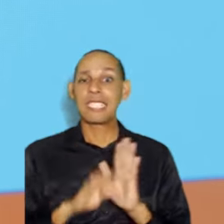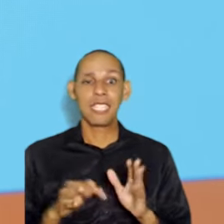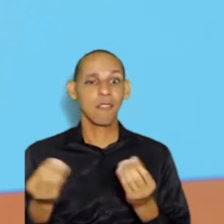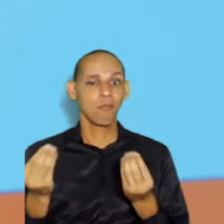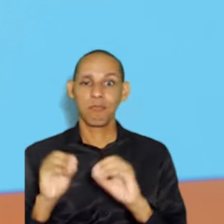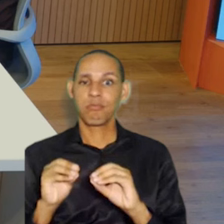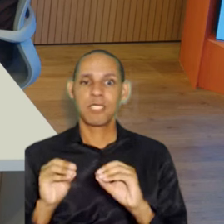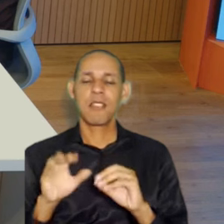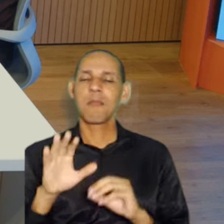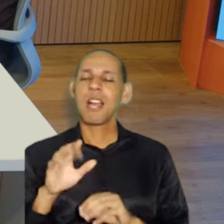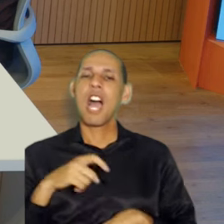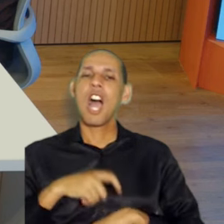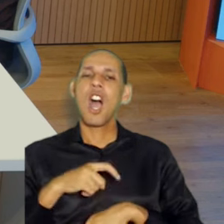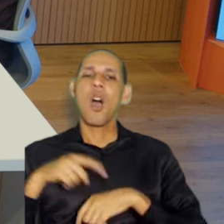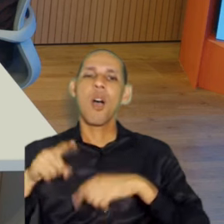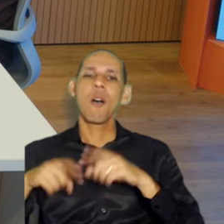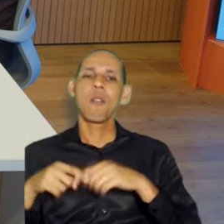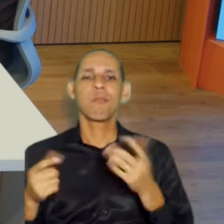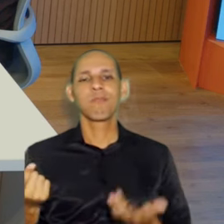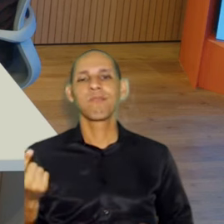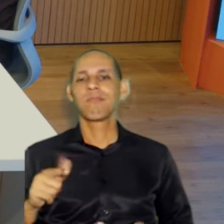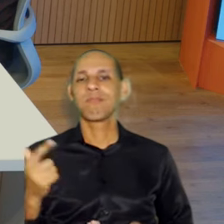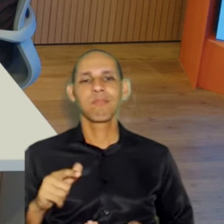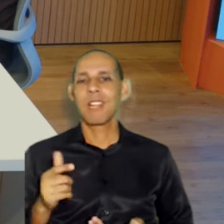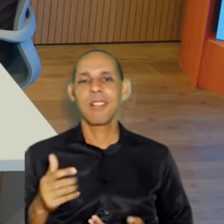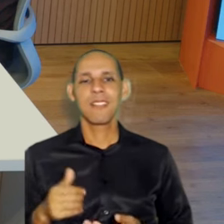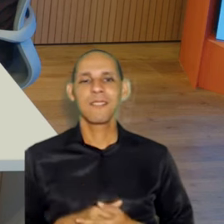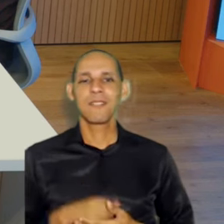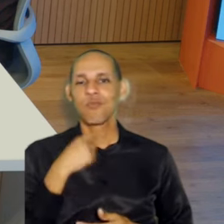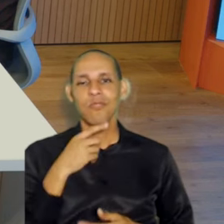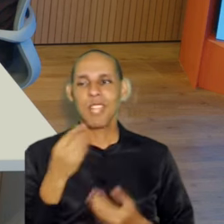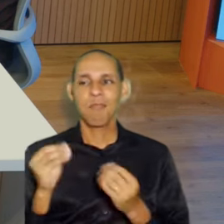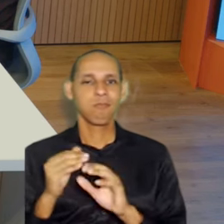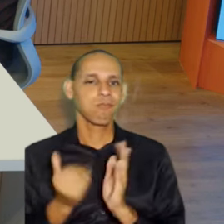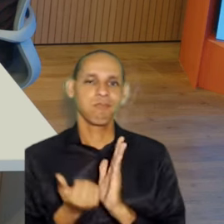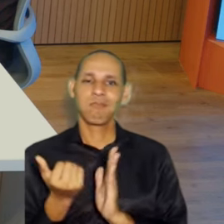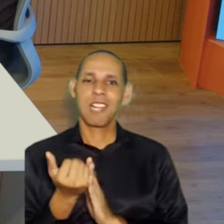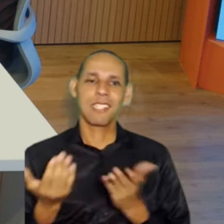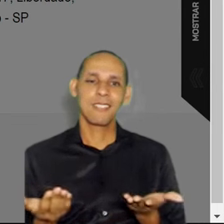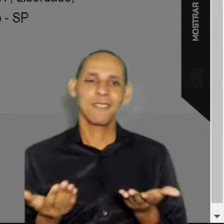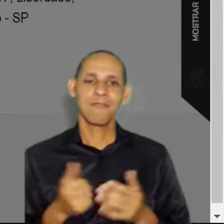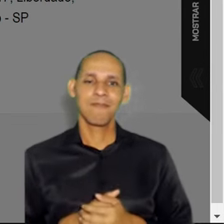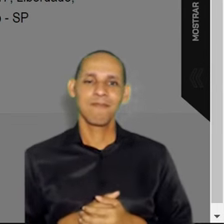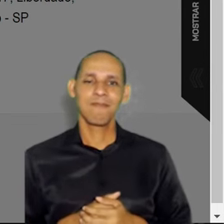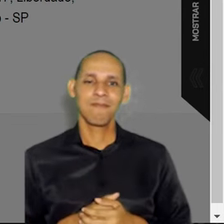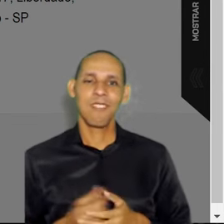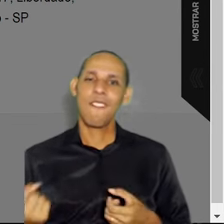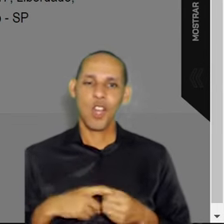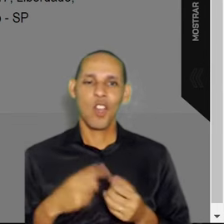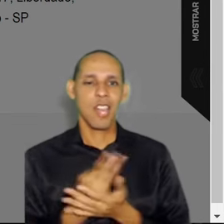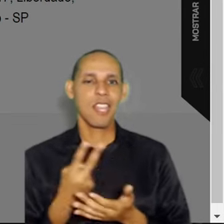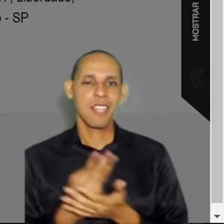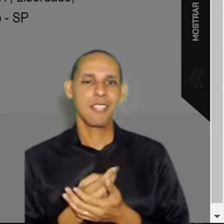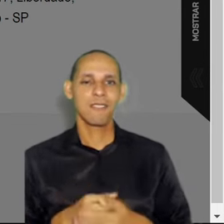esquema retorna com erro de esquema para evitar esse erro de esquema a gente faz esse esse ajuste né nos campos